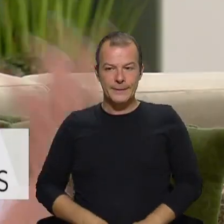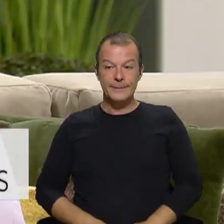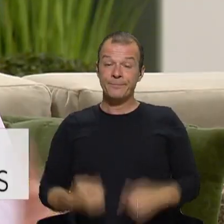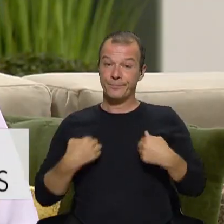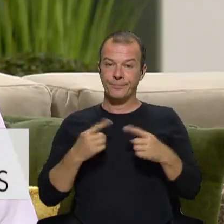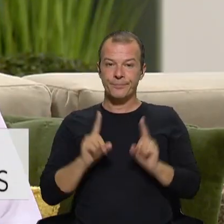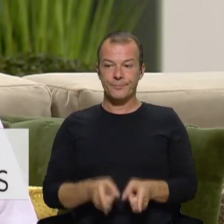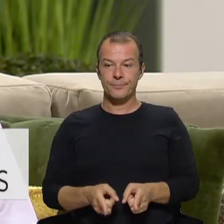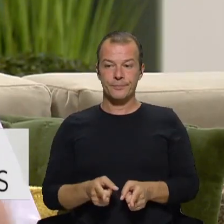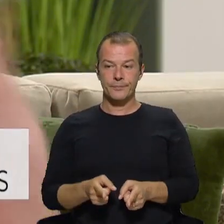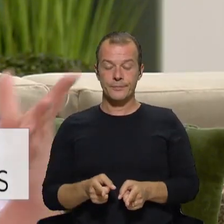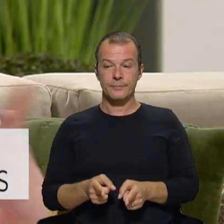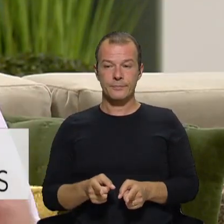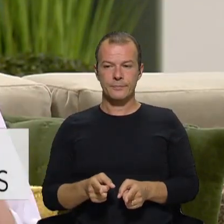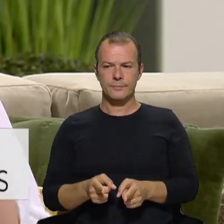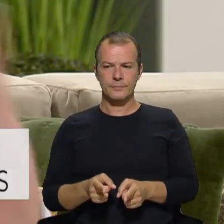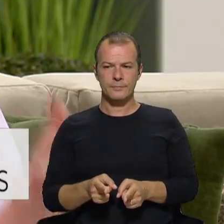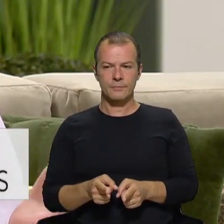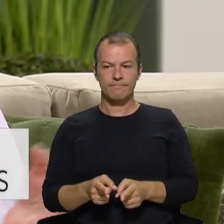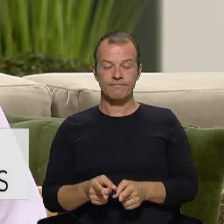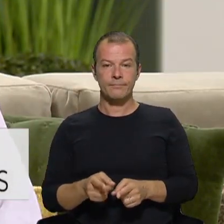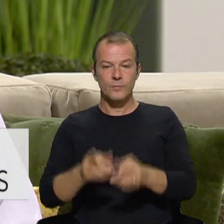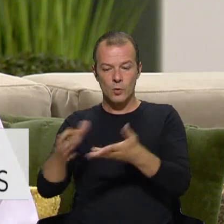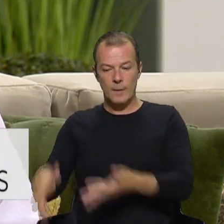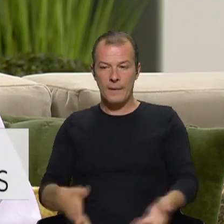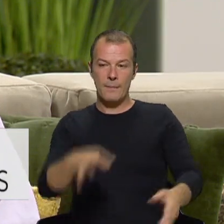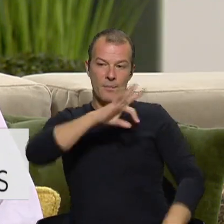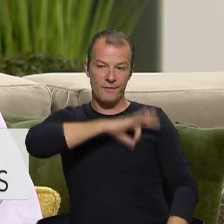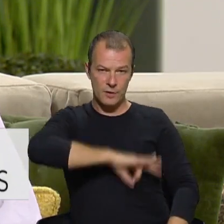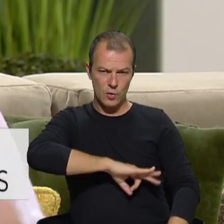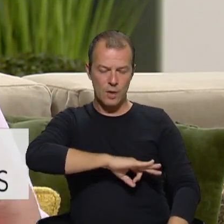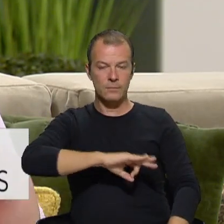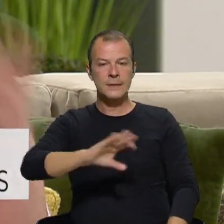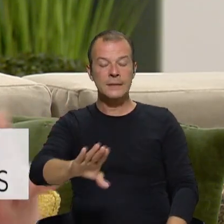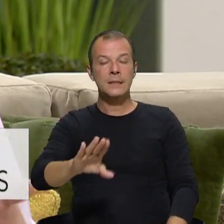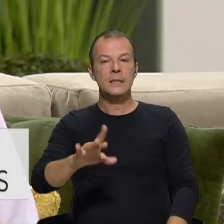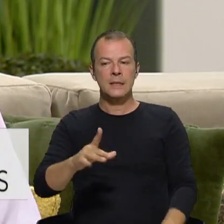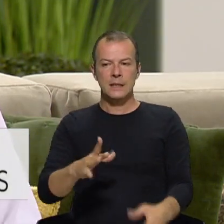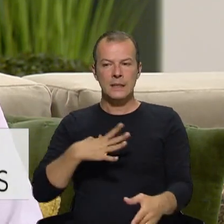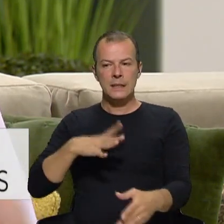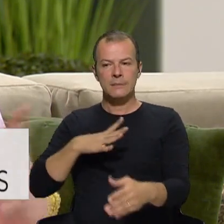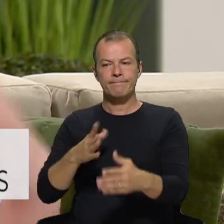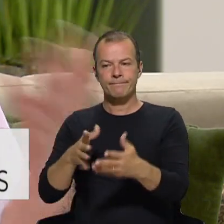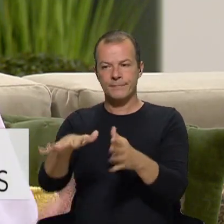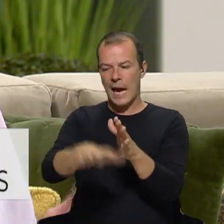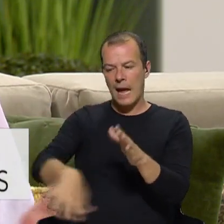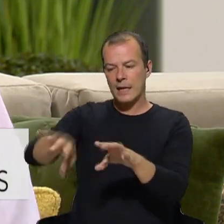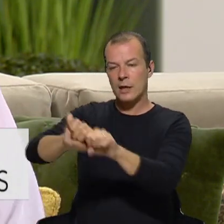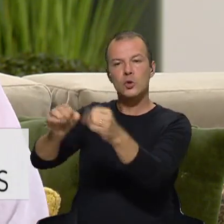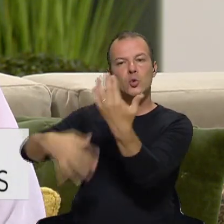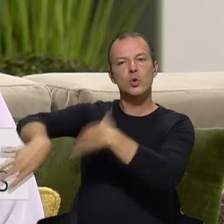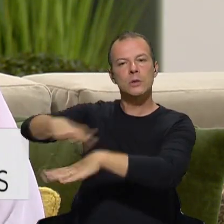eu comecei pela via profissional e sempre quis enverdar pela área